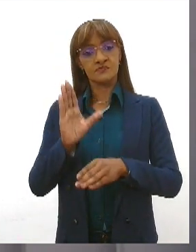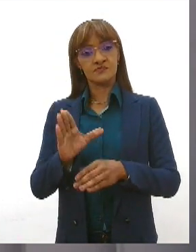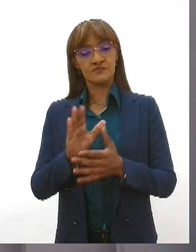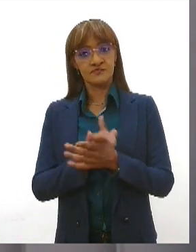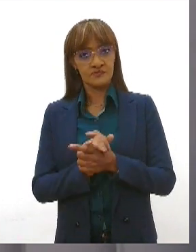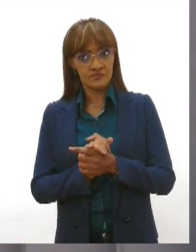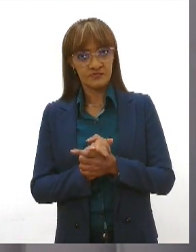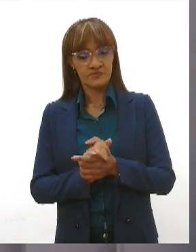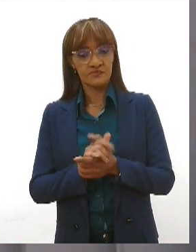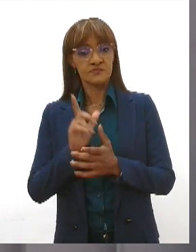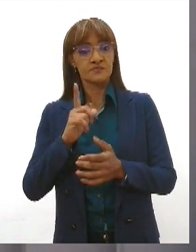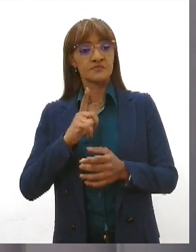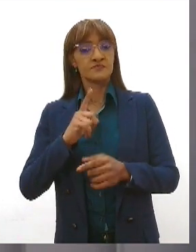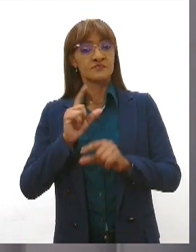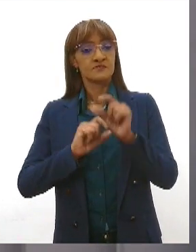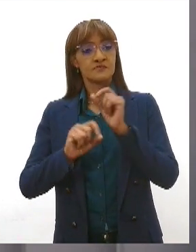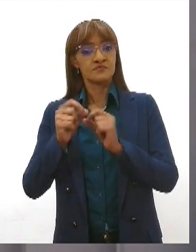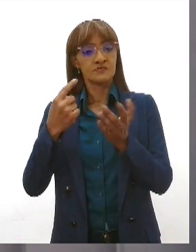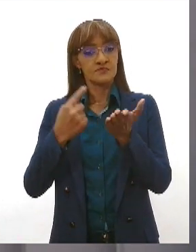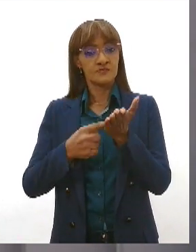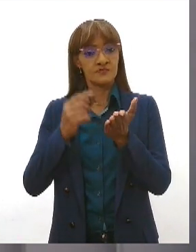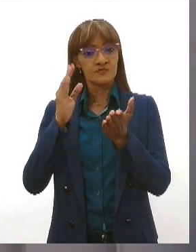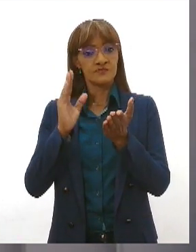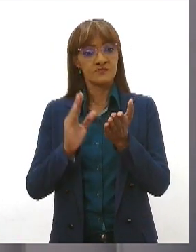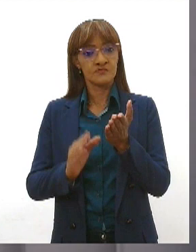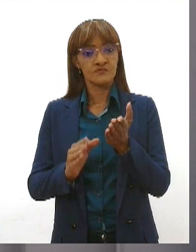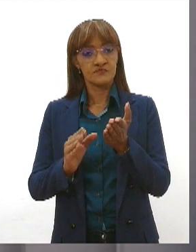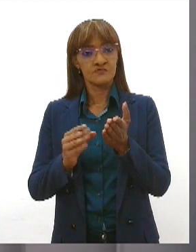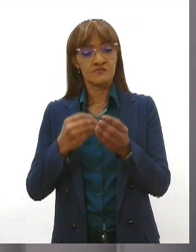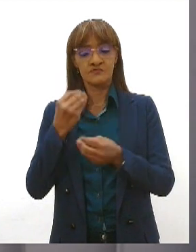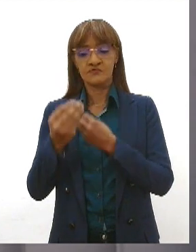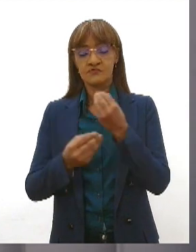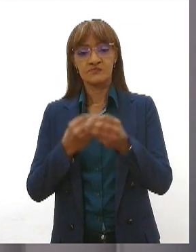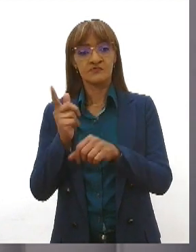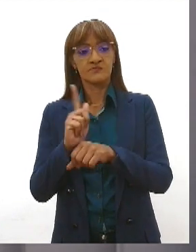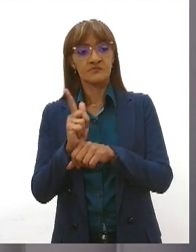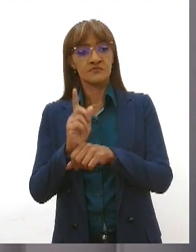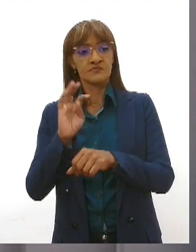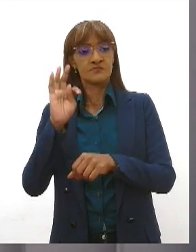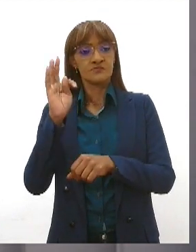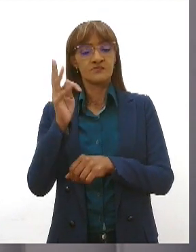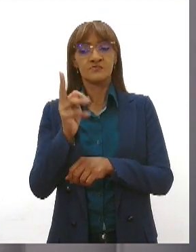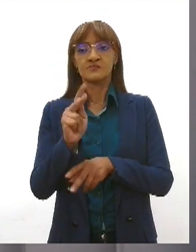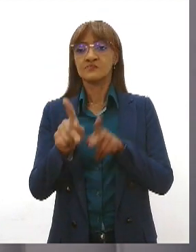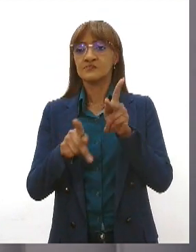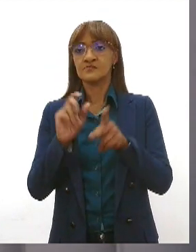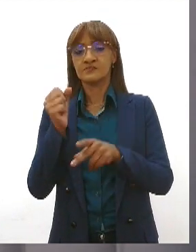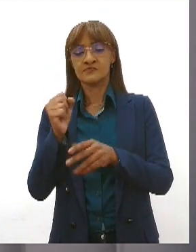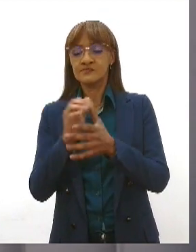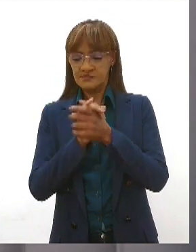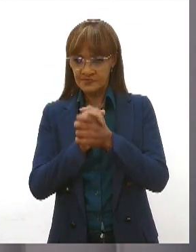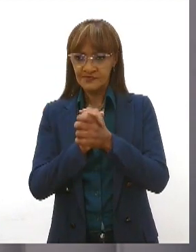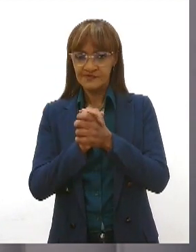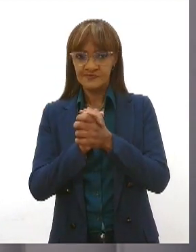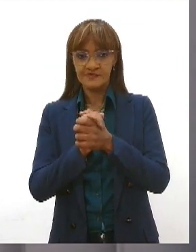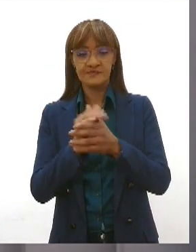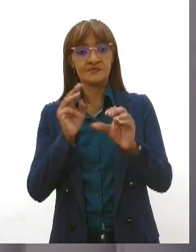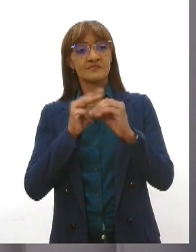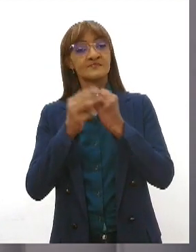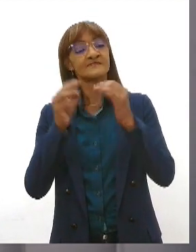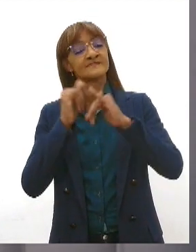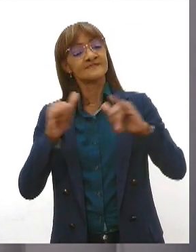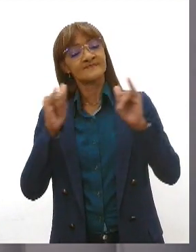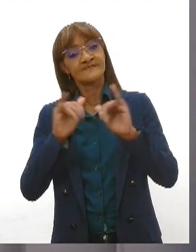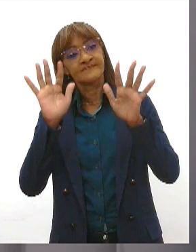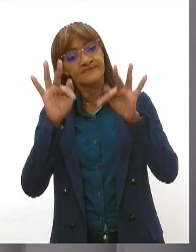compromisso do corte de contas, né, com a gestão pública e com o povo sergipano. Parabéns! O Informativo TV Alese fica por aqui. Siga a